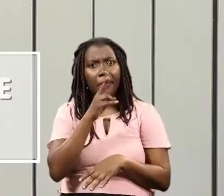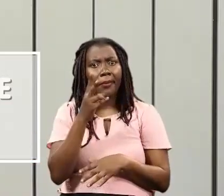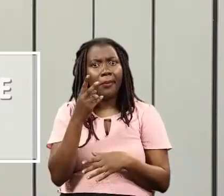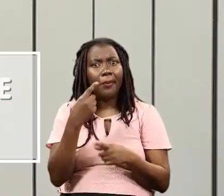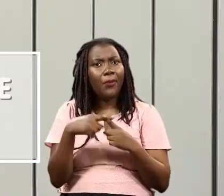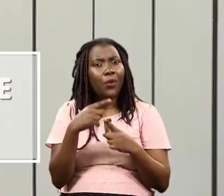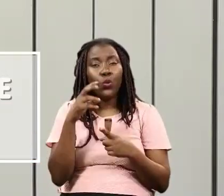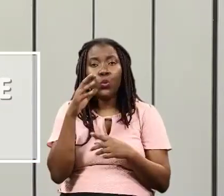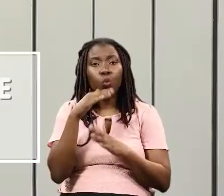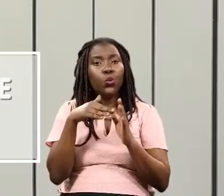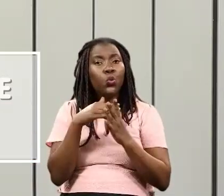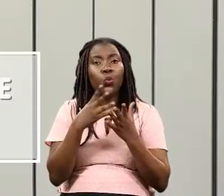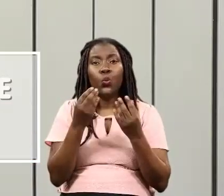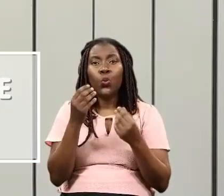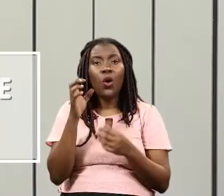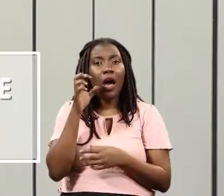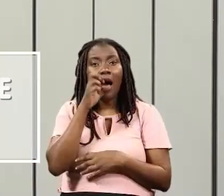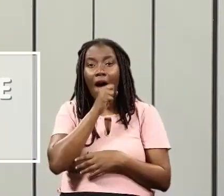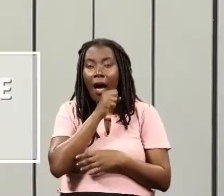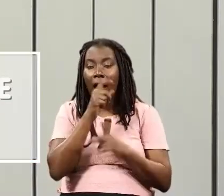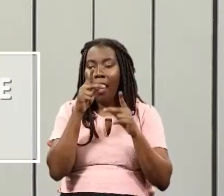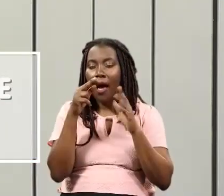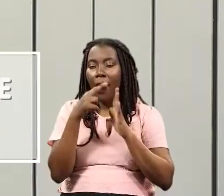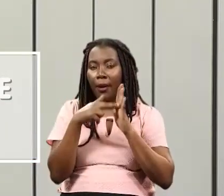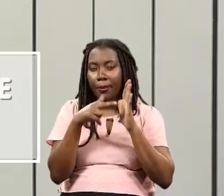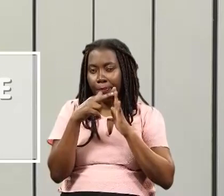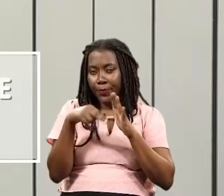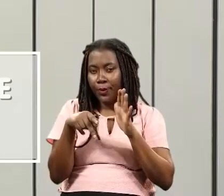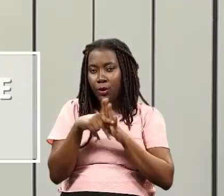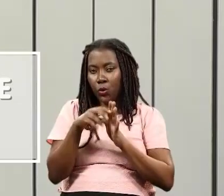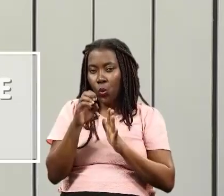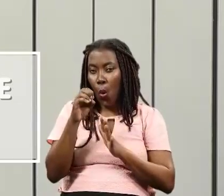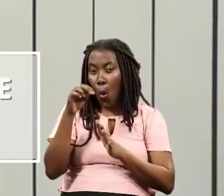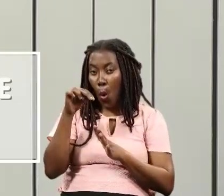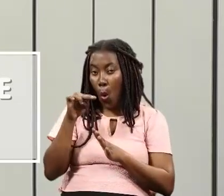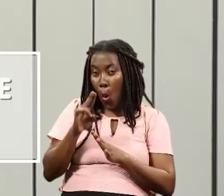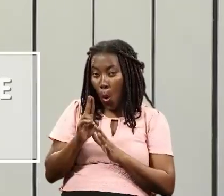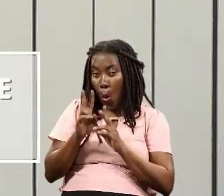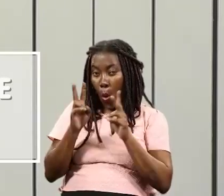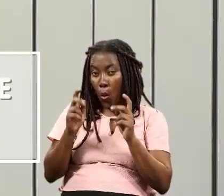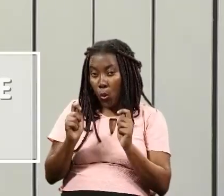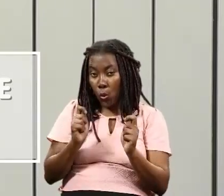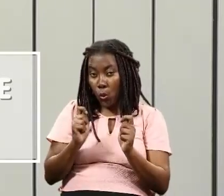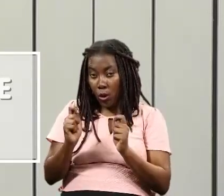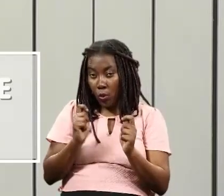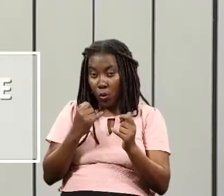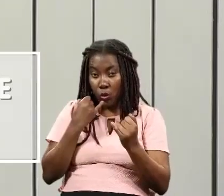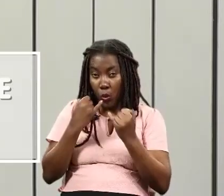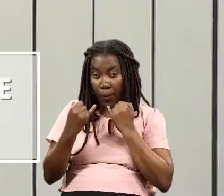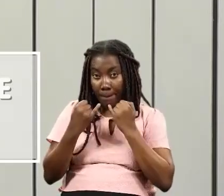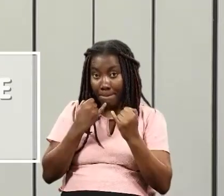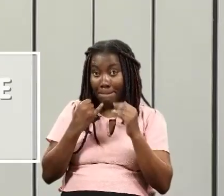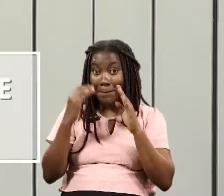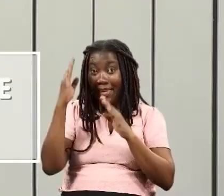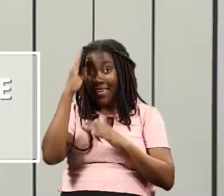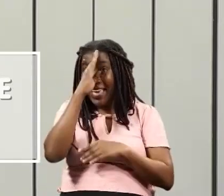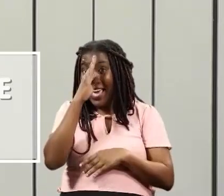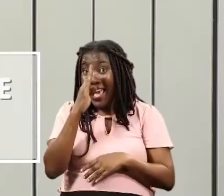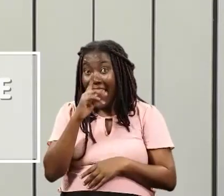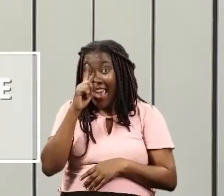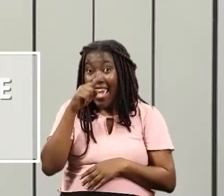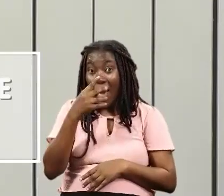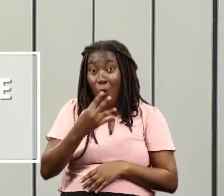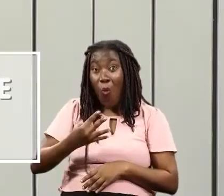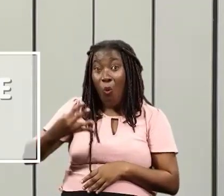muito rápido, né? Segundo o relatório da ONU sobre economia da informação, o Brasil é o